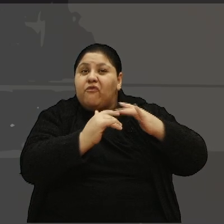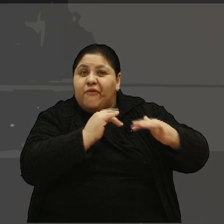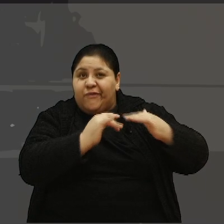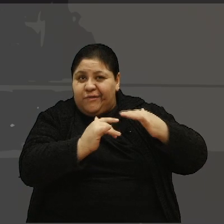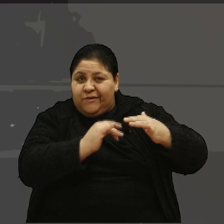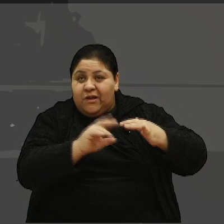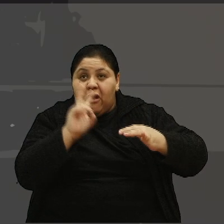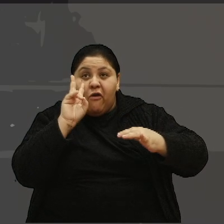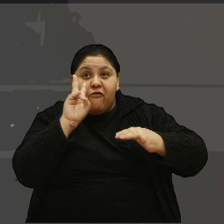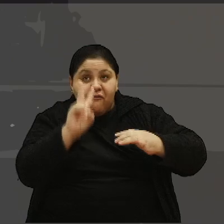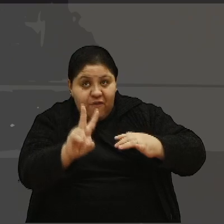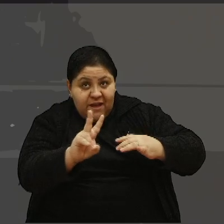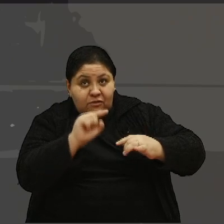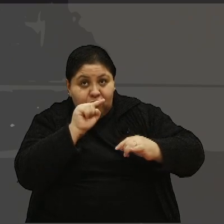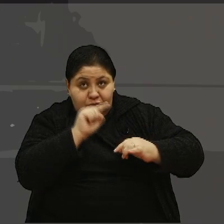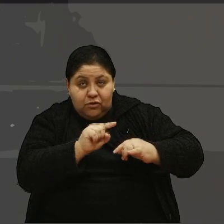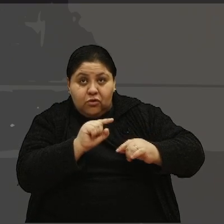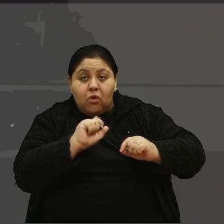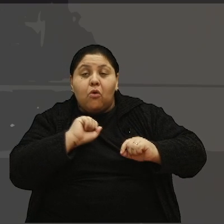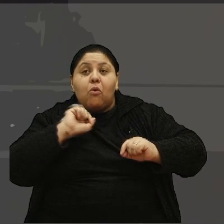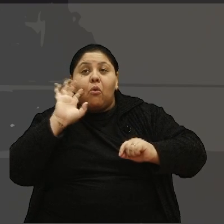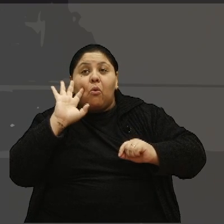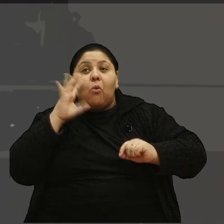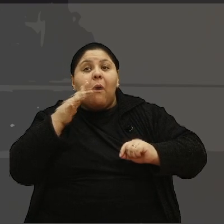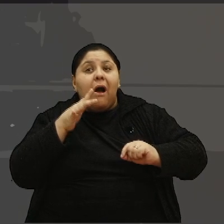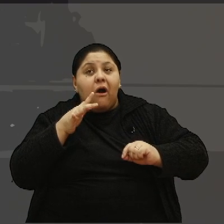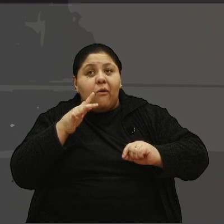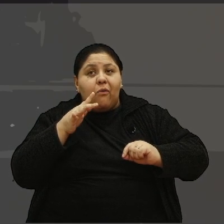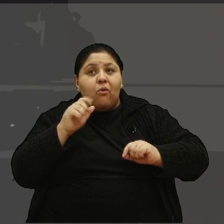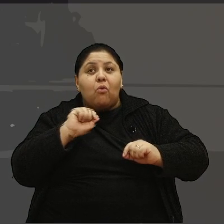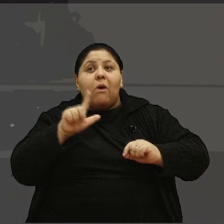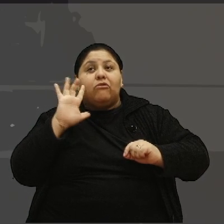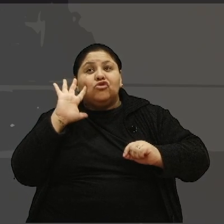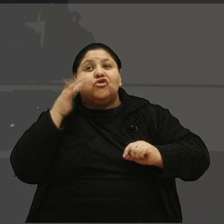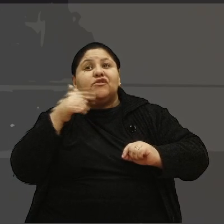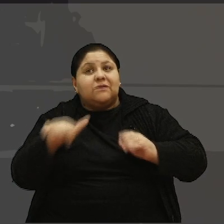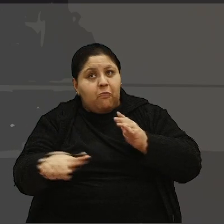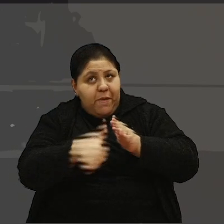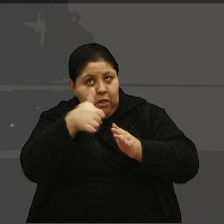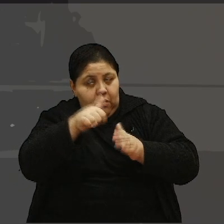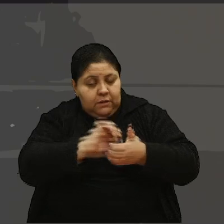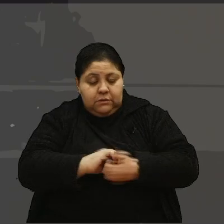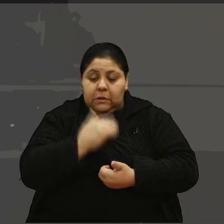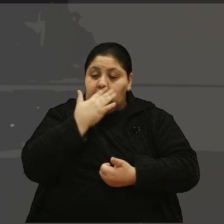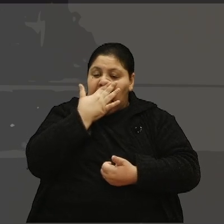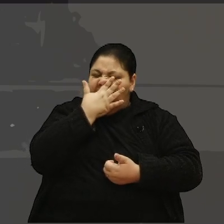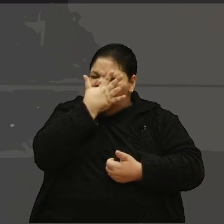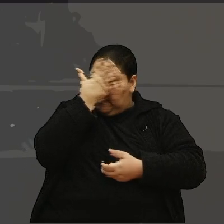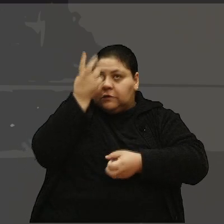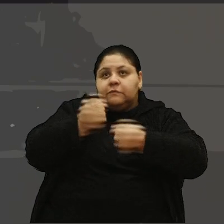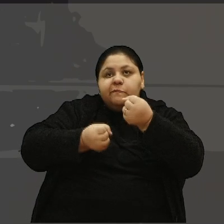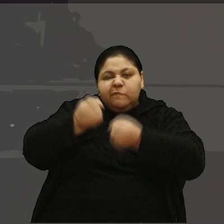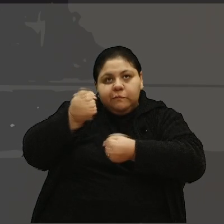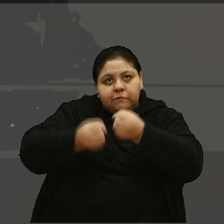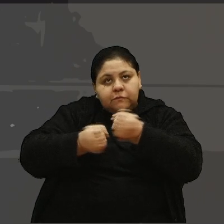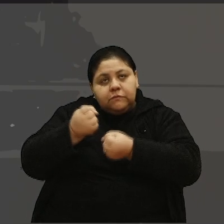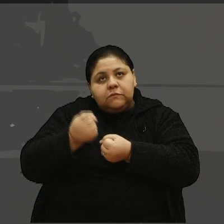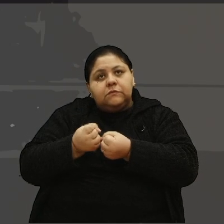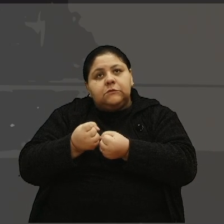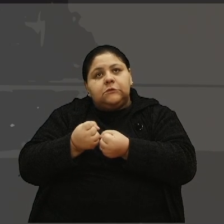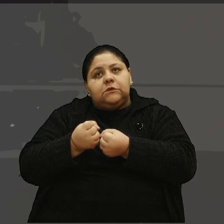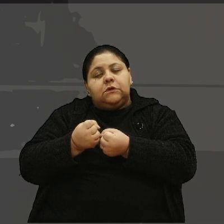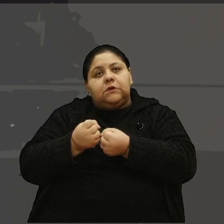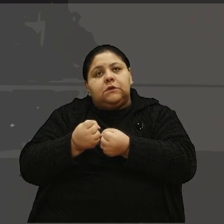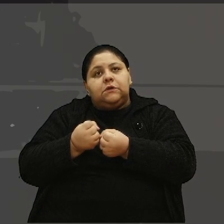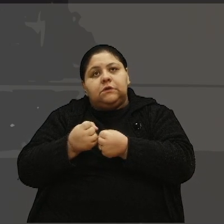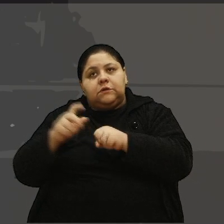Vendo esse fato, qual foi a solução que nós encontramos mais viável? Os veículos que vêm do shopping